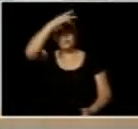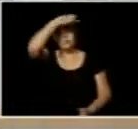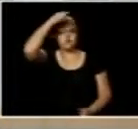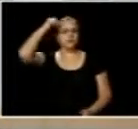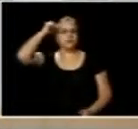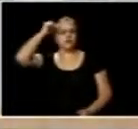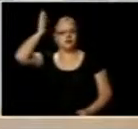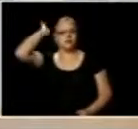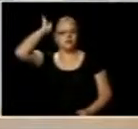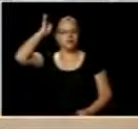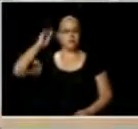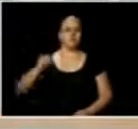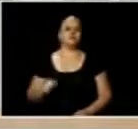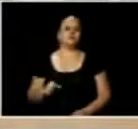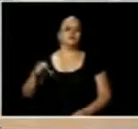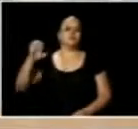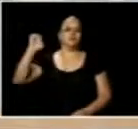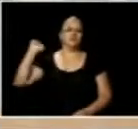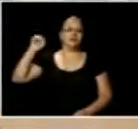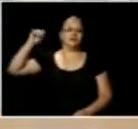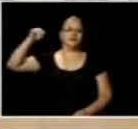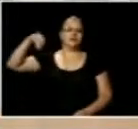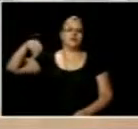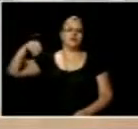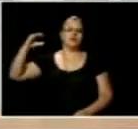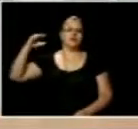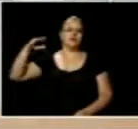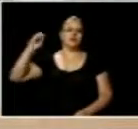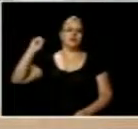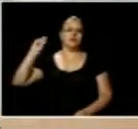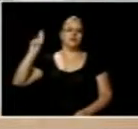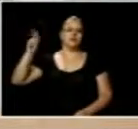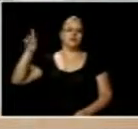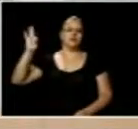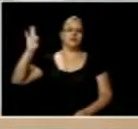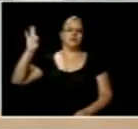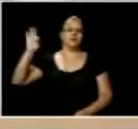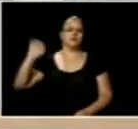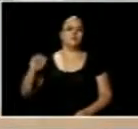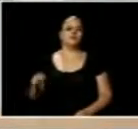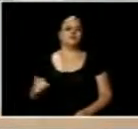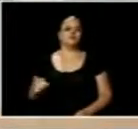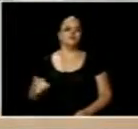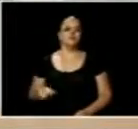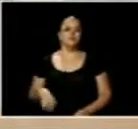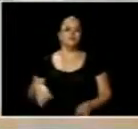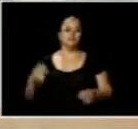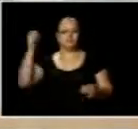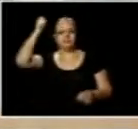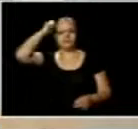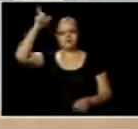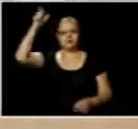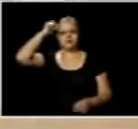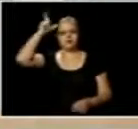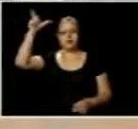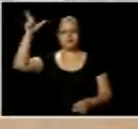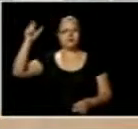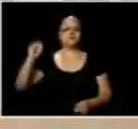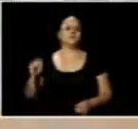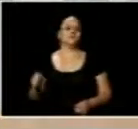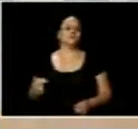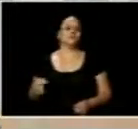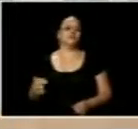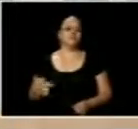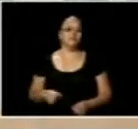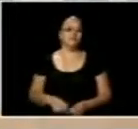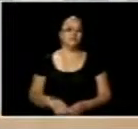Encontro Cultural de Taubaté, que realizará festivais de mostra de teatro, de música e dança